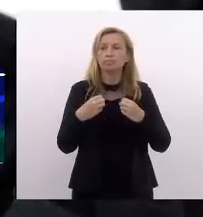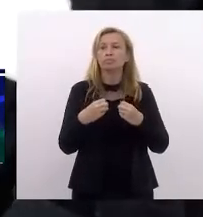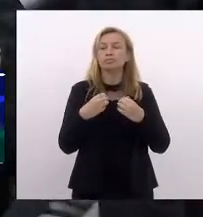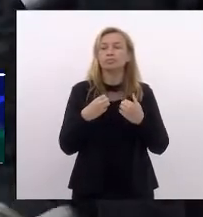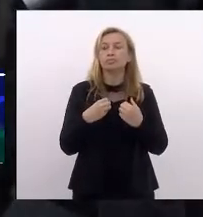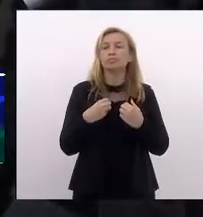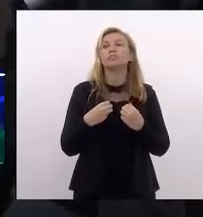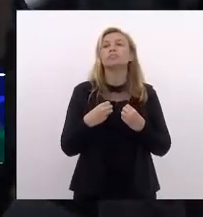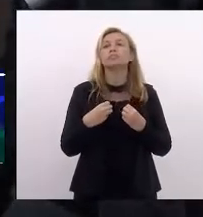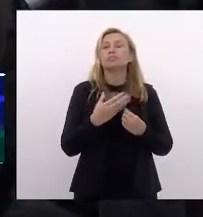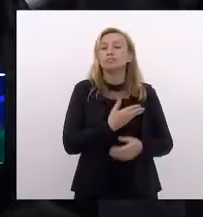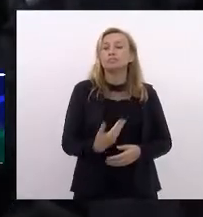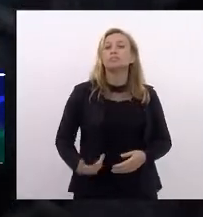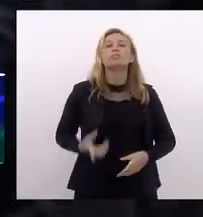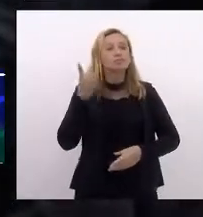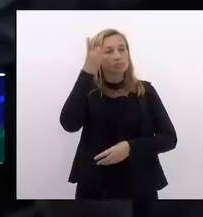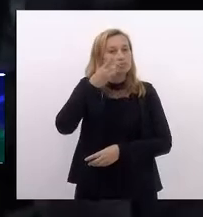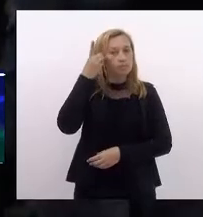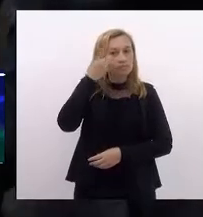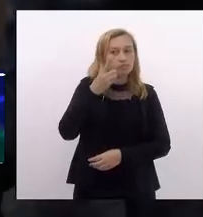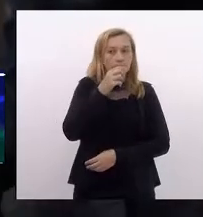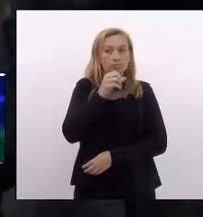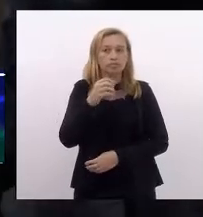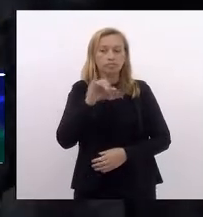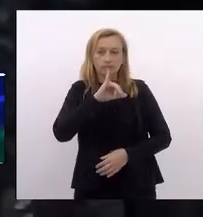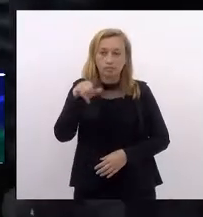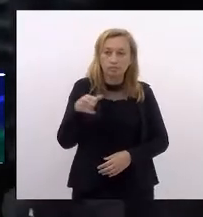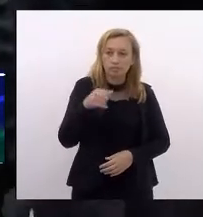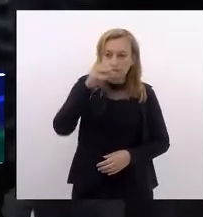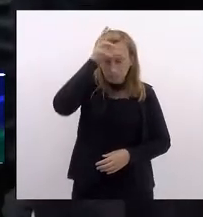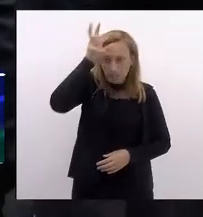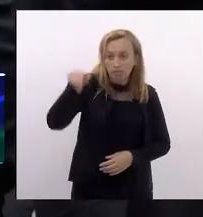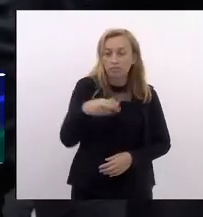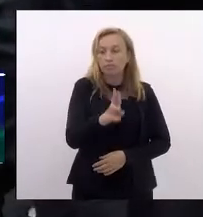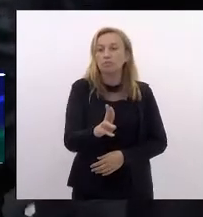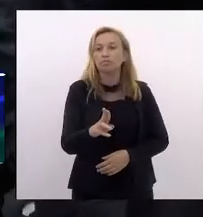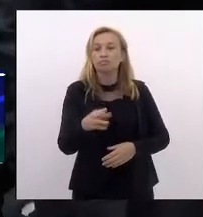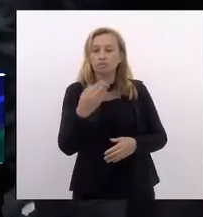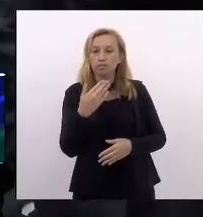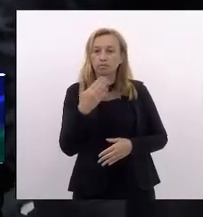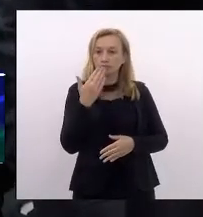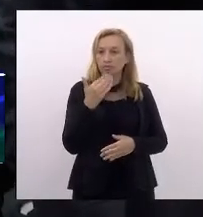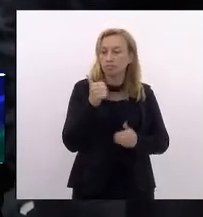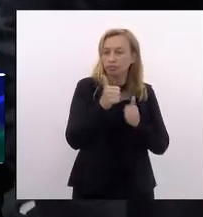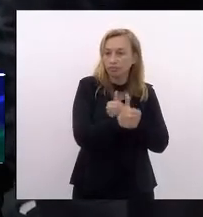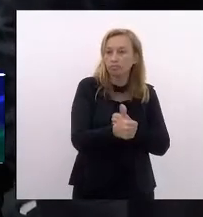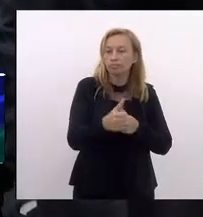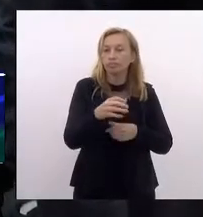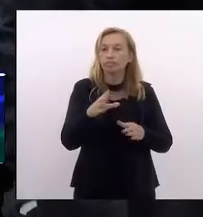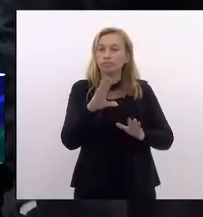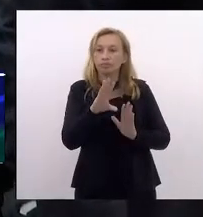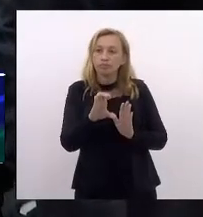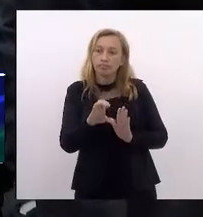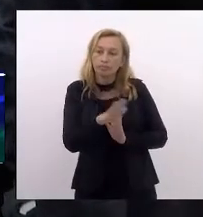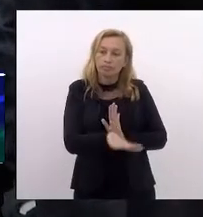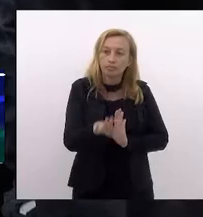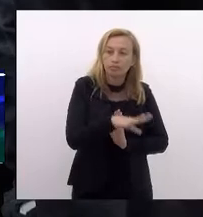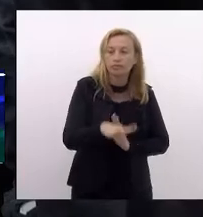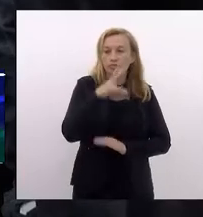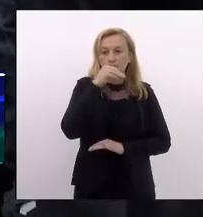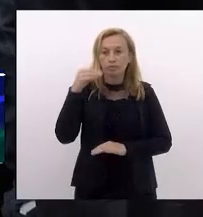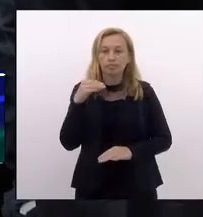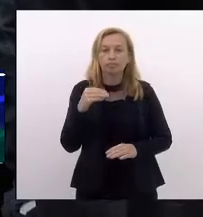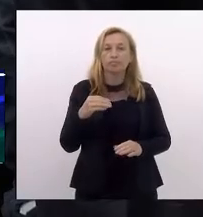deputada a tia Ju à frente da Comissão da Criança e do Adolescente fez uma interlocução direta